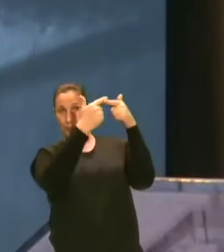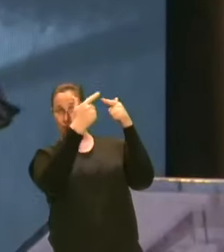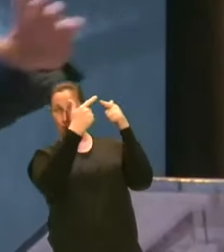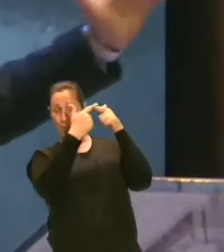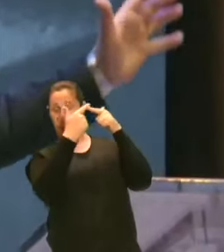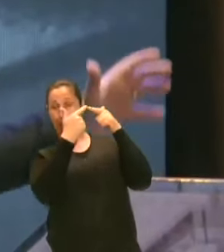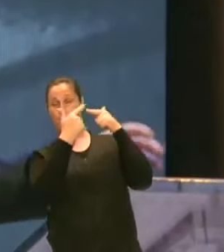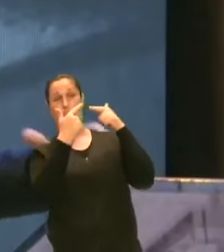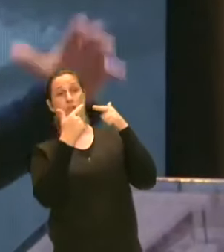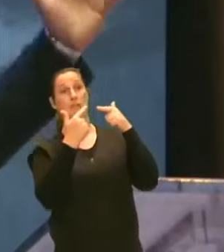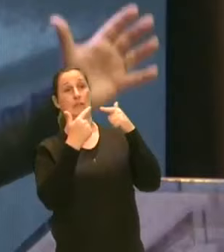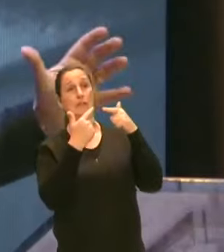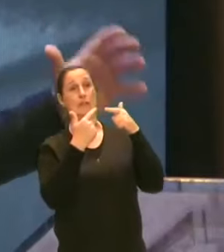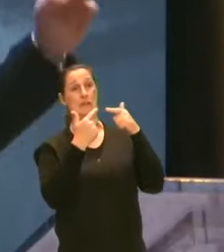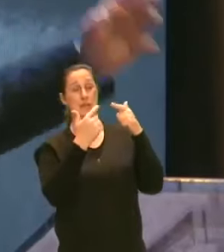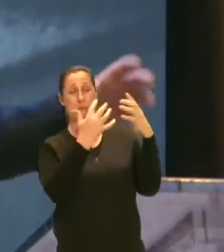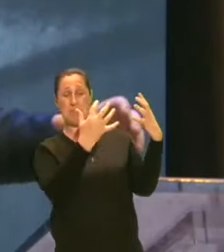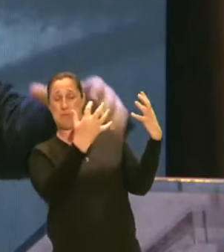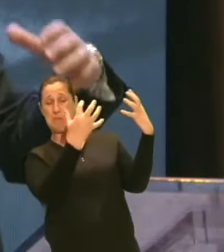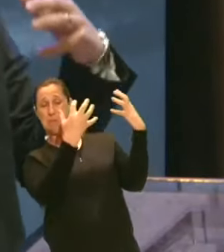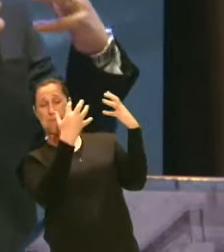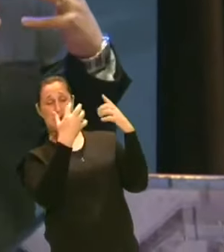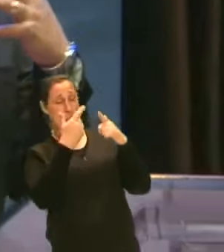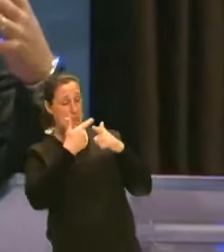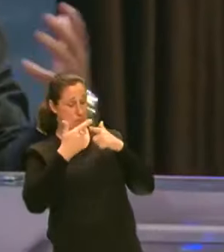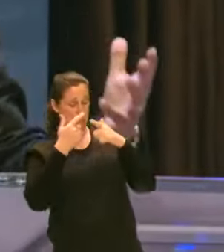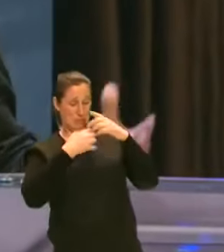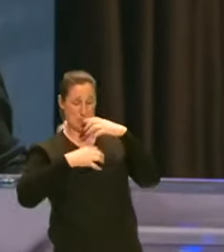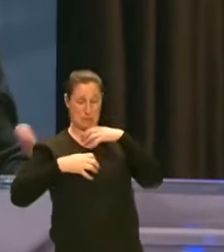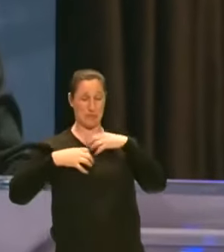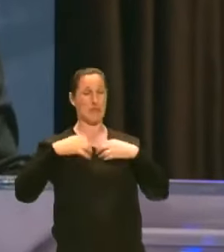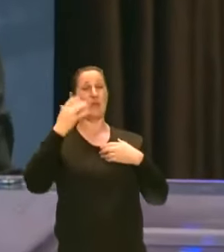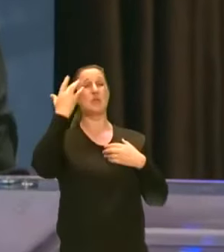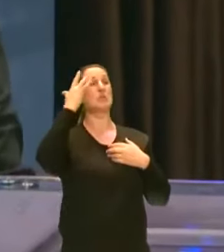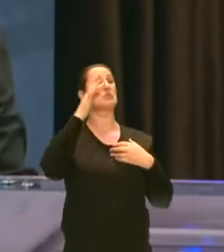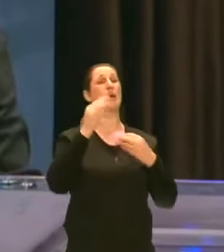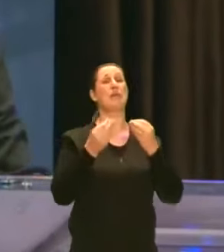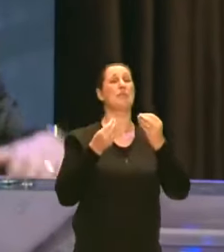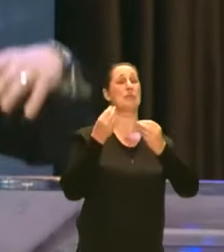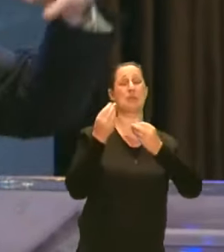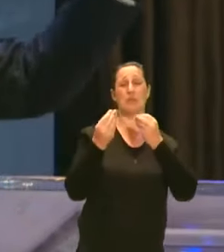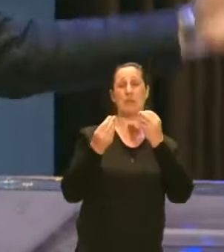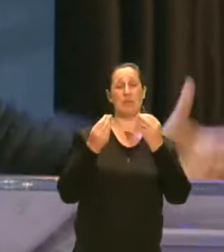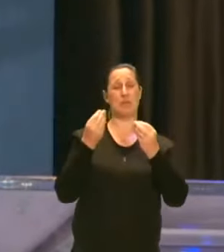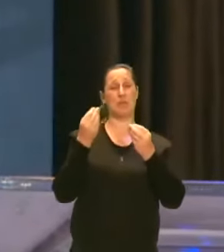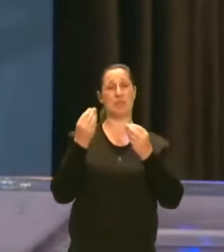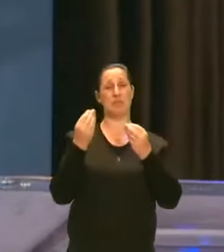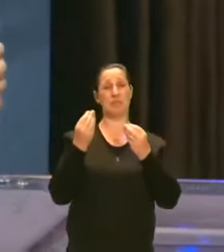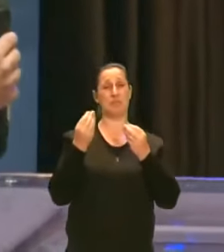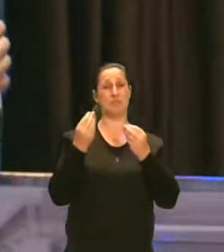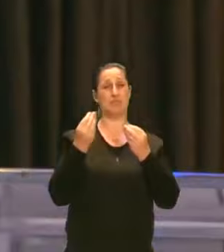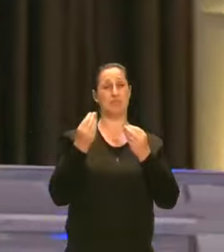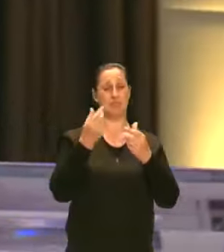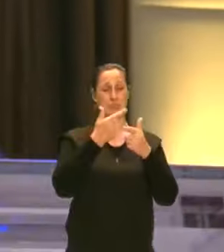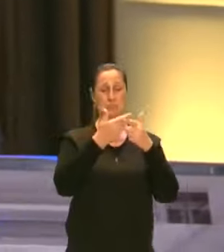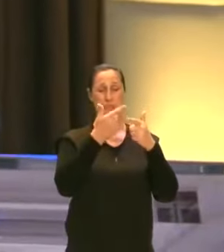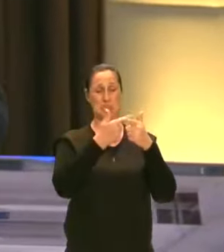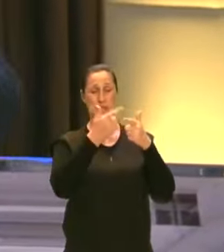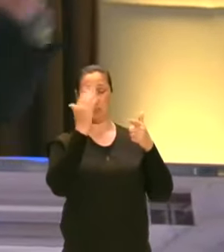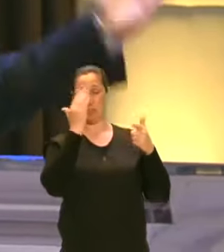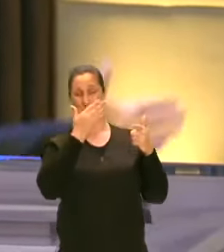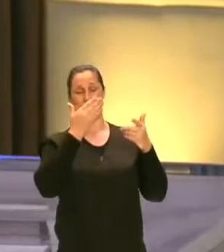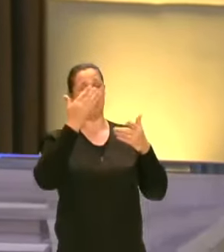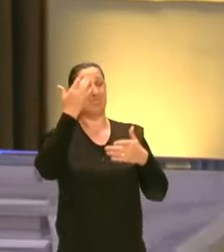nós estamos rodeados de situações onde a gente não sabe o que fazer, não sabe como solucionar, não sabe